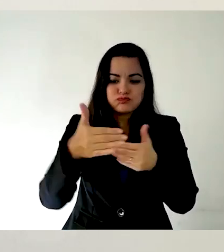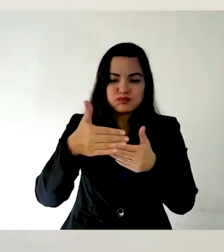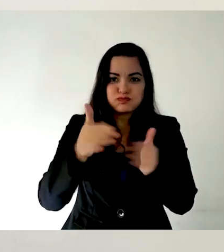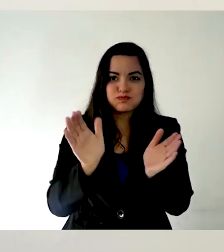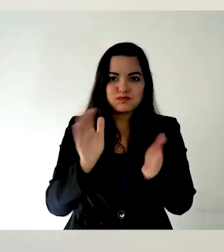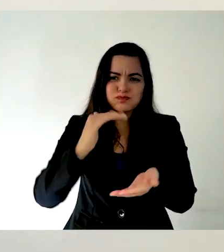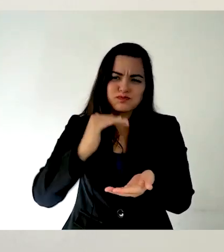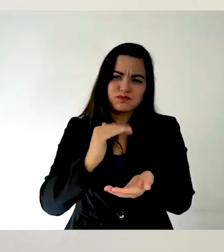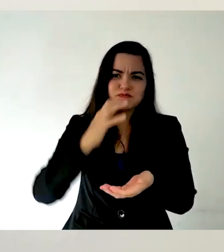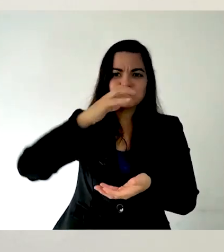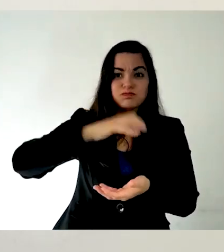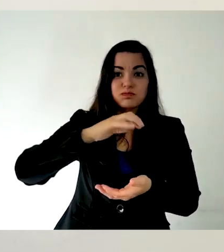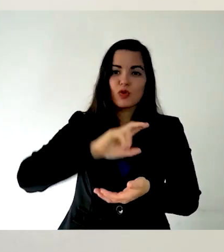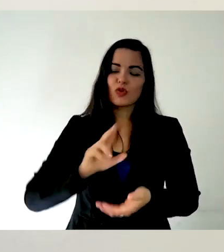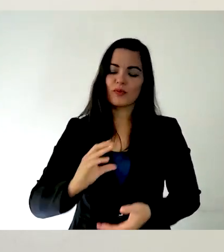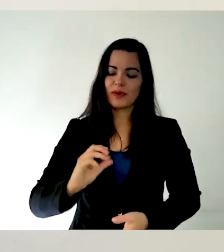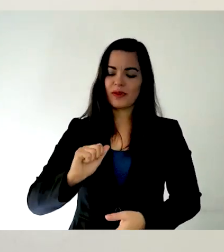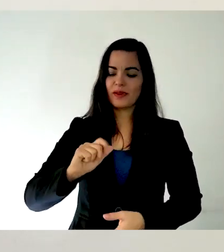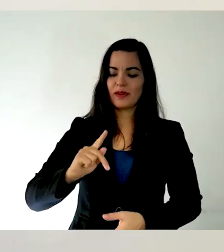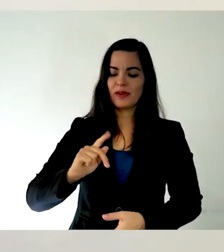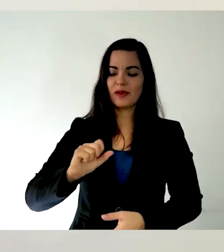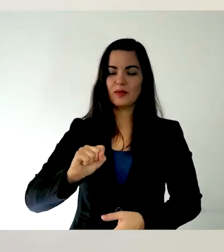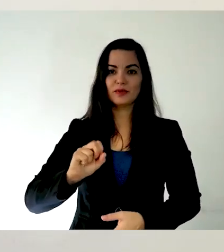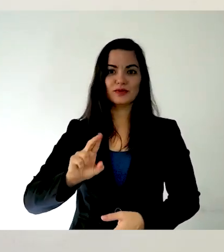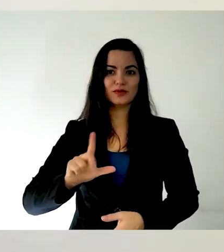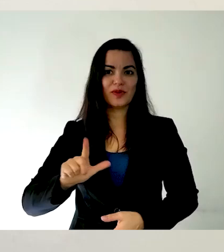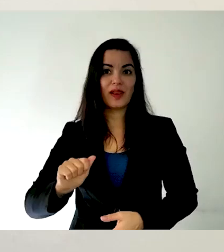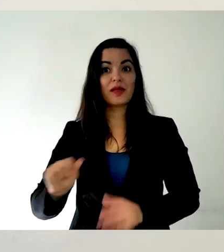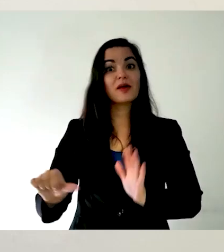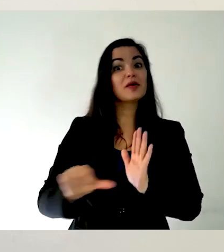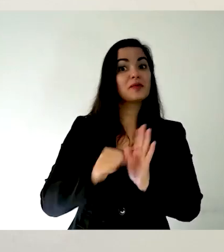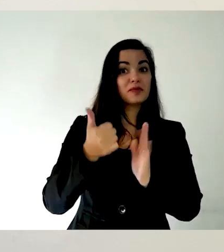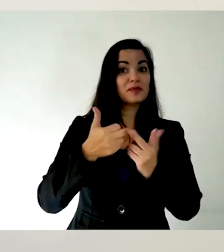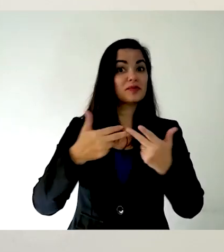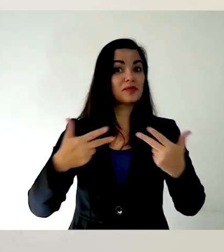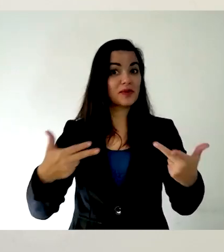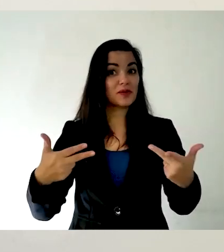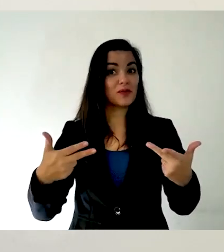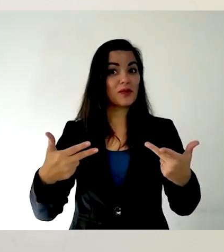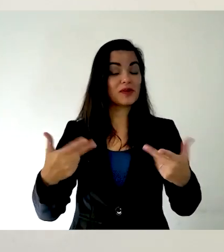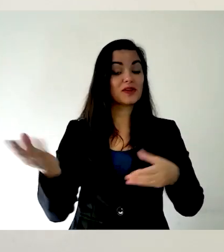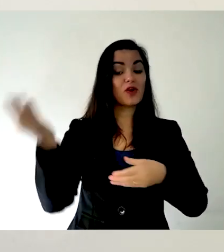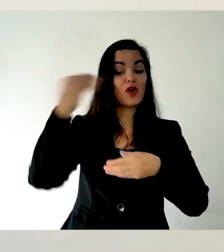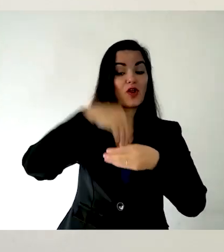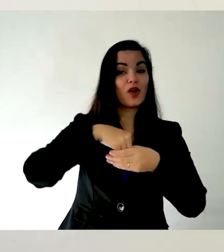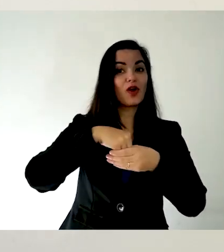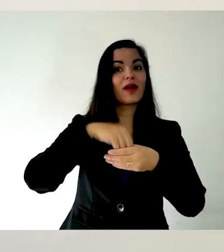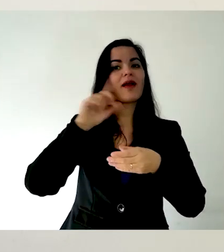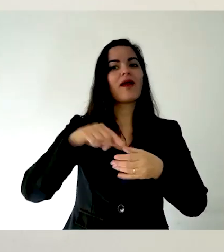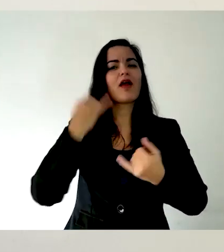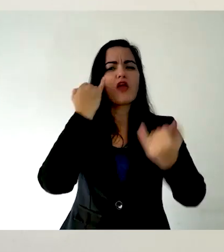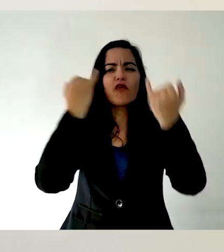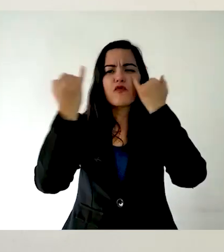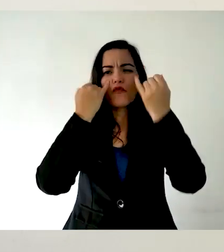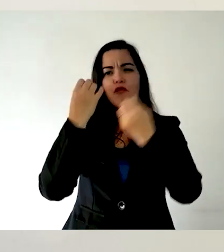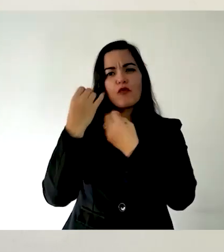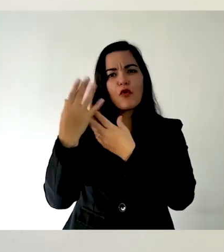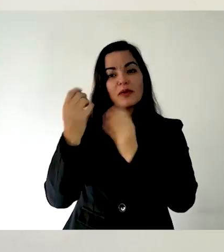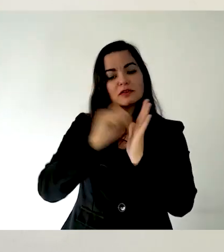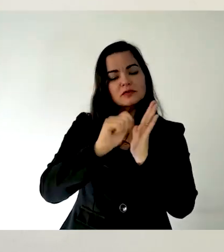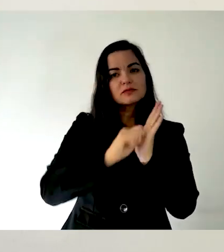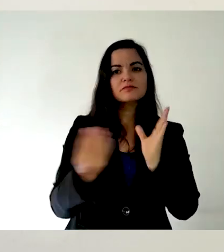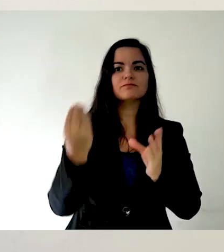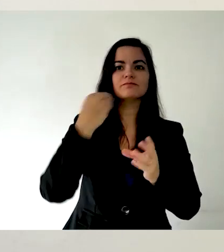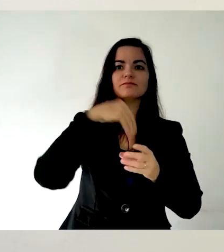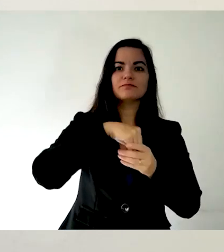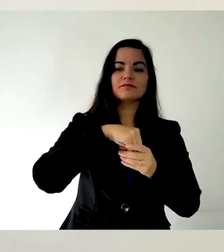tempo. A primeira informação que você vai depositar nessa cápsula é exatamente algo